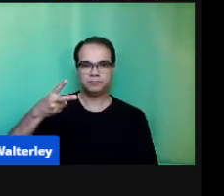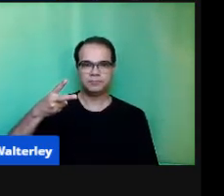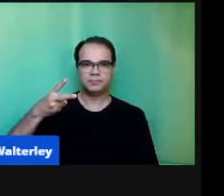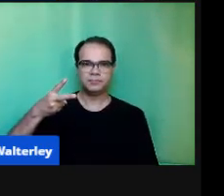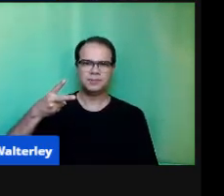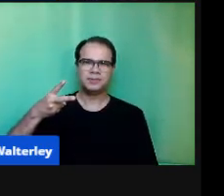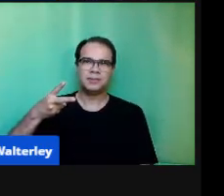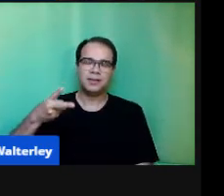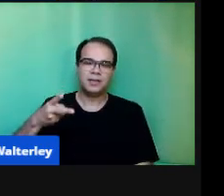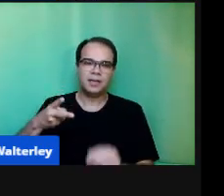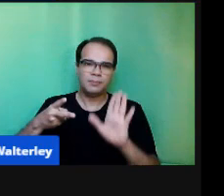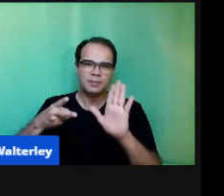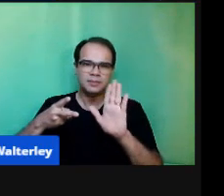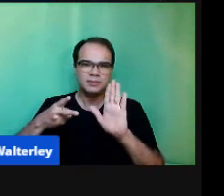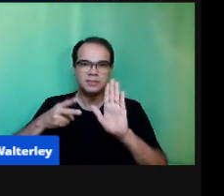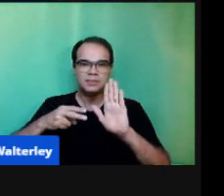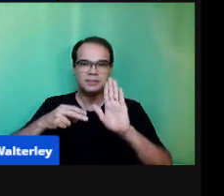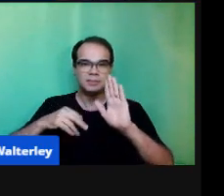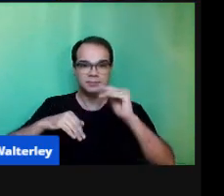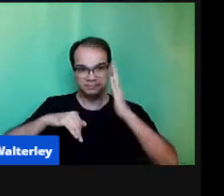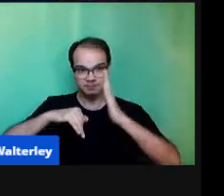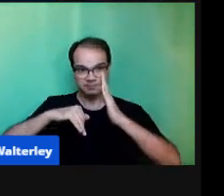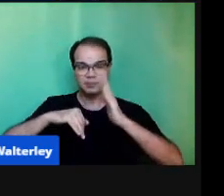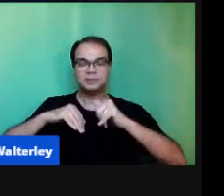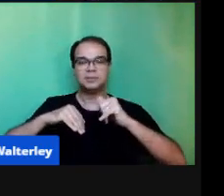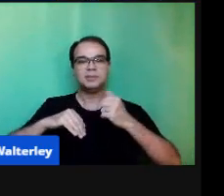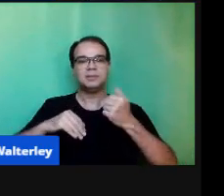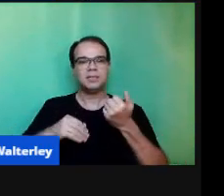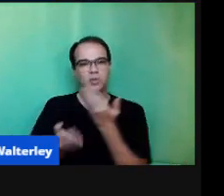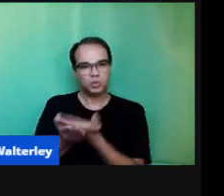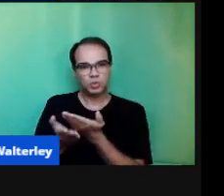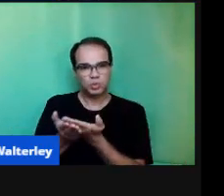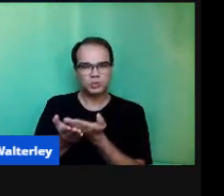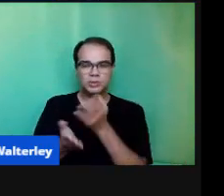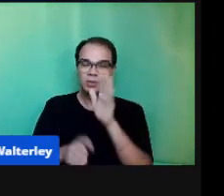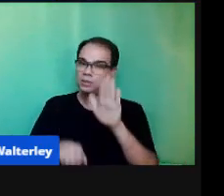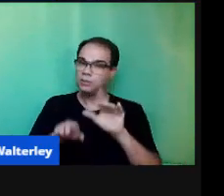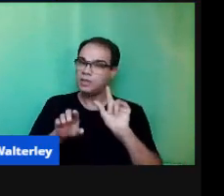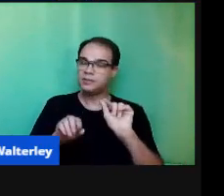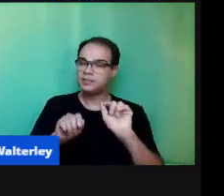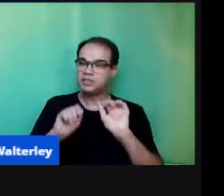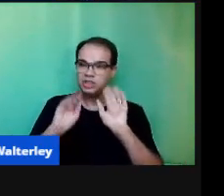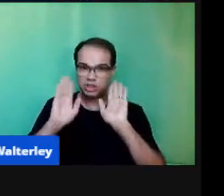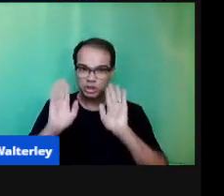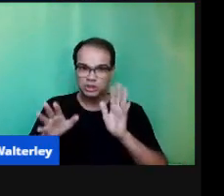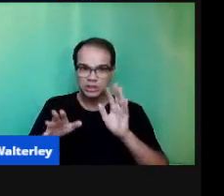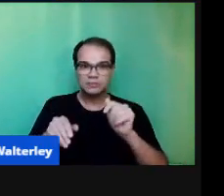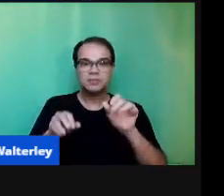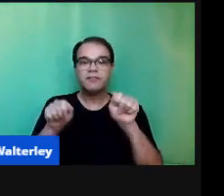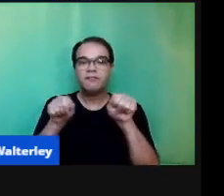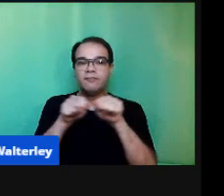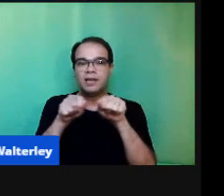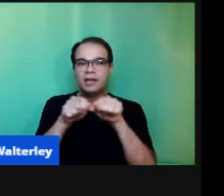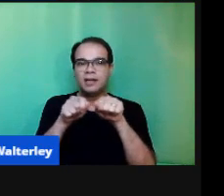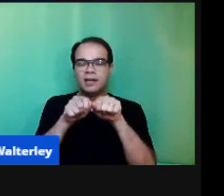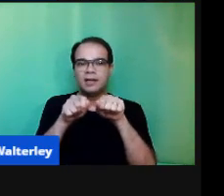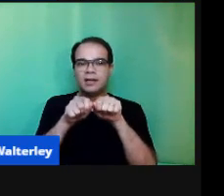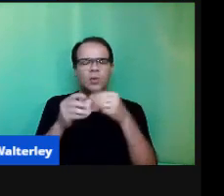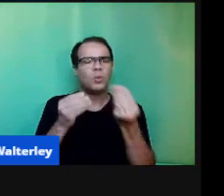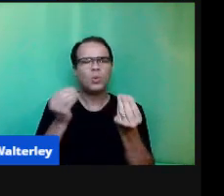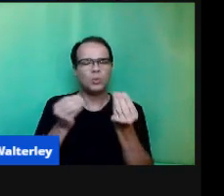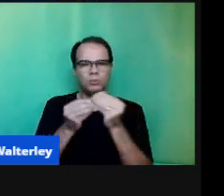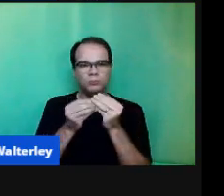mais um pouquinho mais prática. Embora a gente vai ficar na teoria, a gente já vai desenvolver a prática. Como que é criar esse